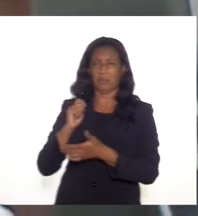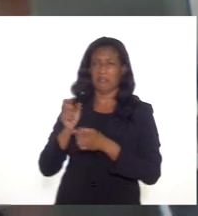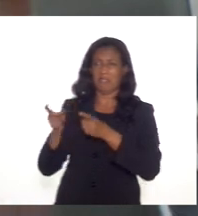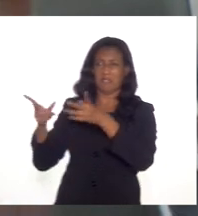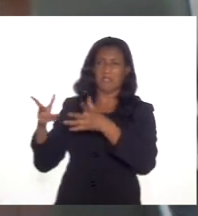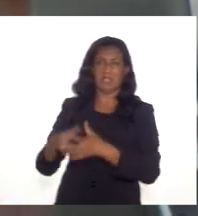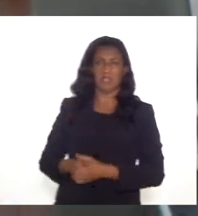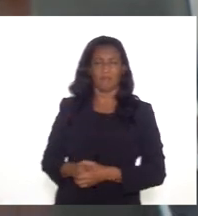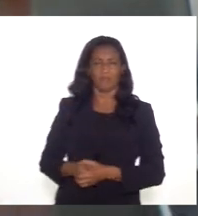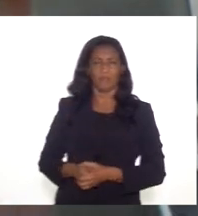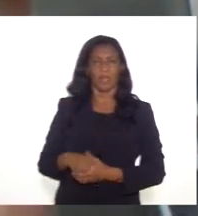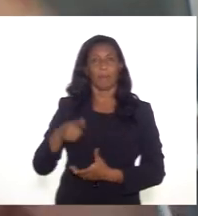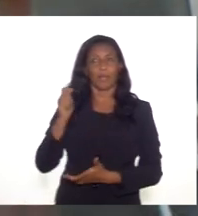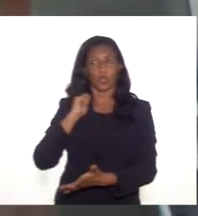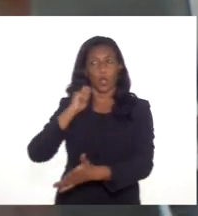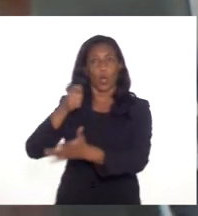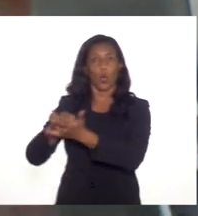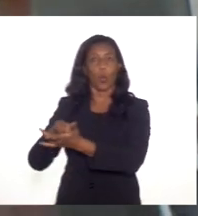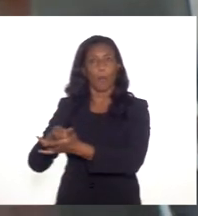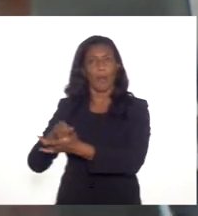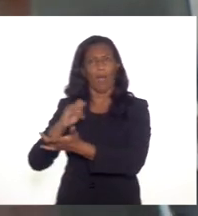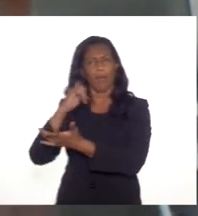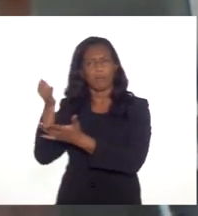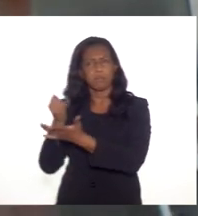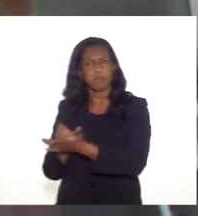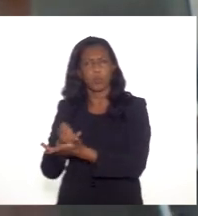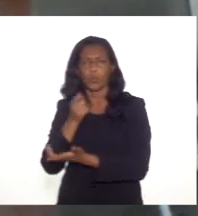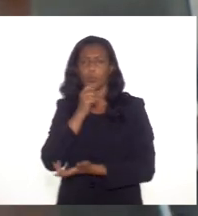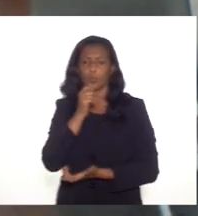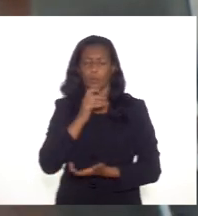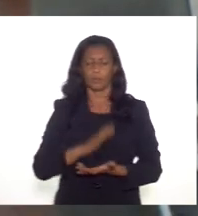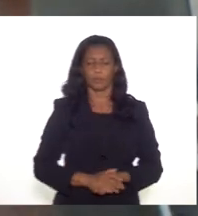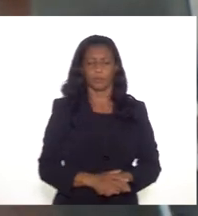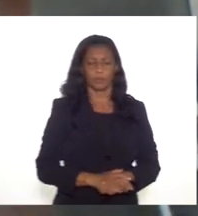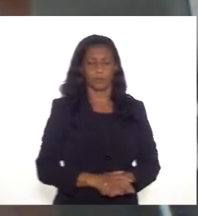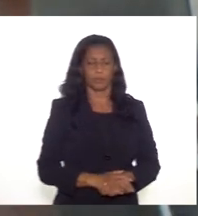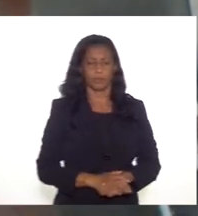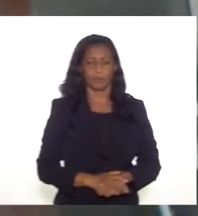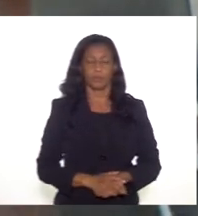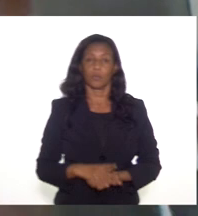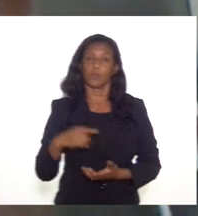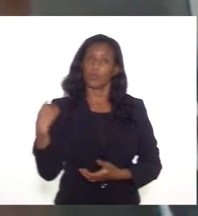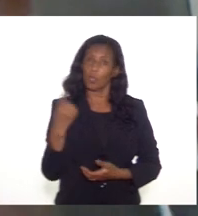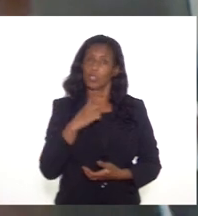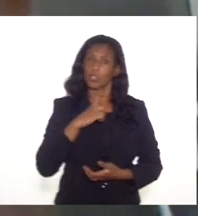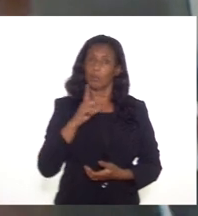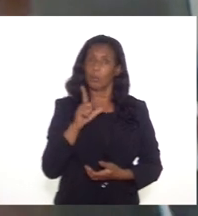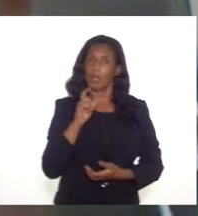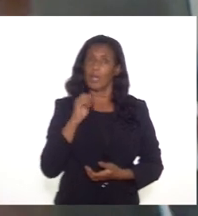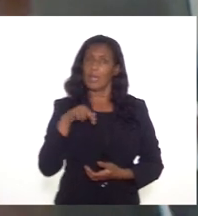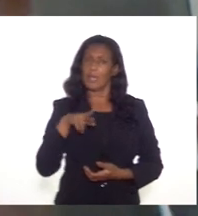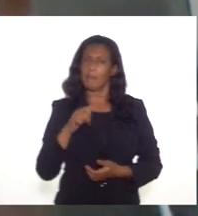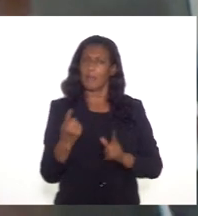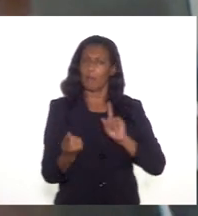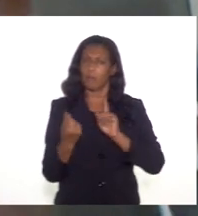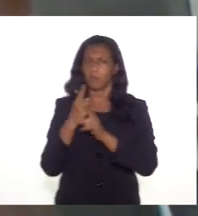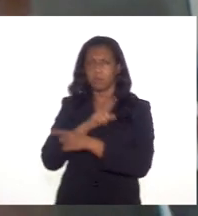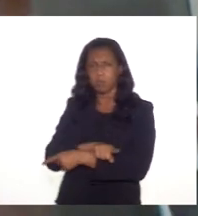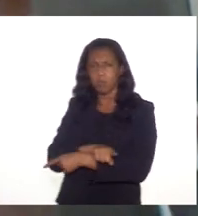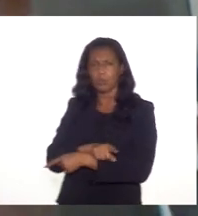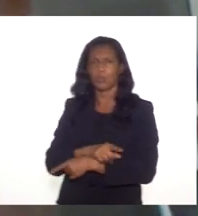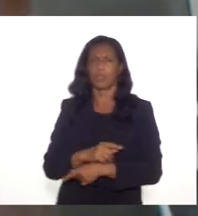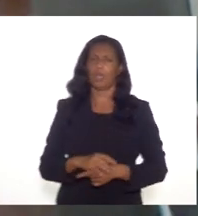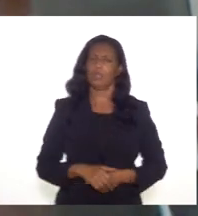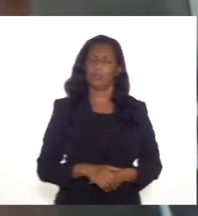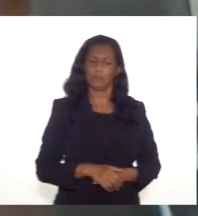Vamos privatizar a CEDA. Ainda bem que nós temos uma liminar que estamos aí nos segurando com essa liminar para tentar reverter esse quadro da privatização da